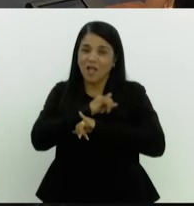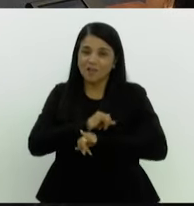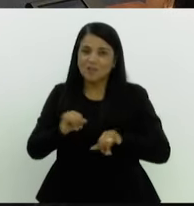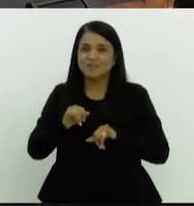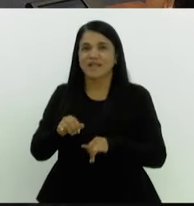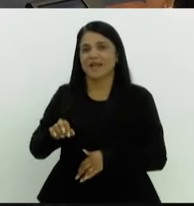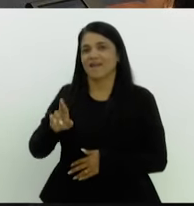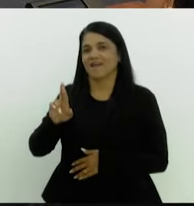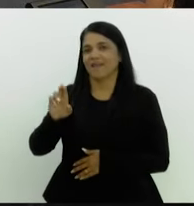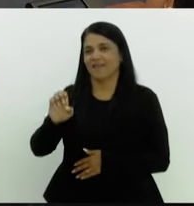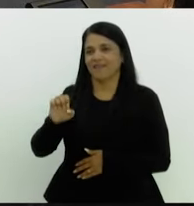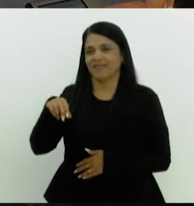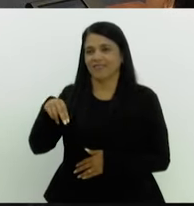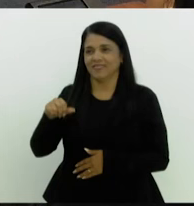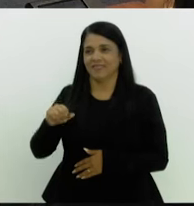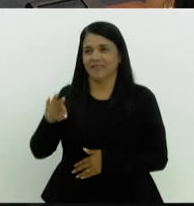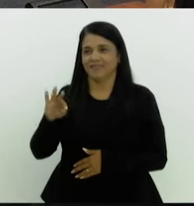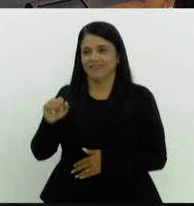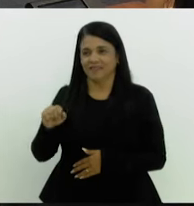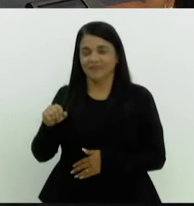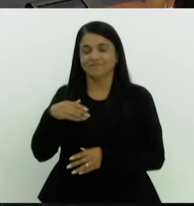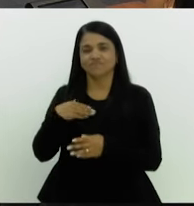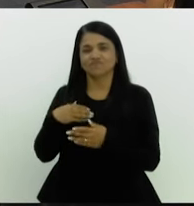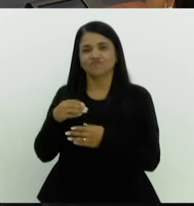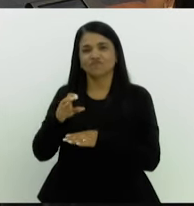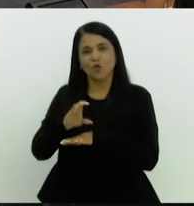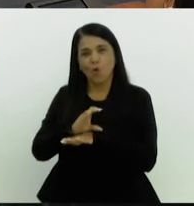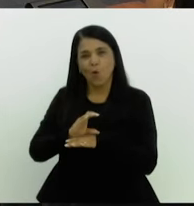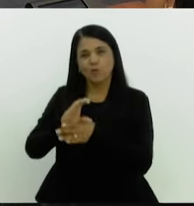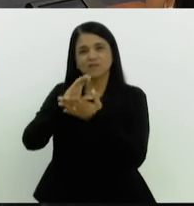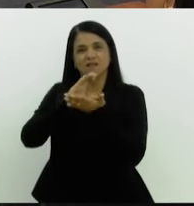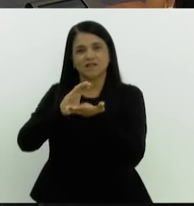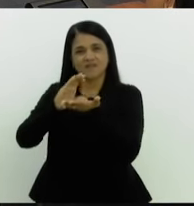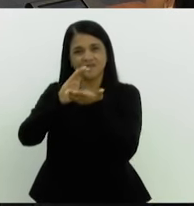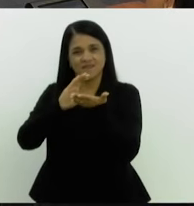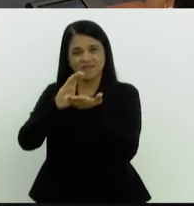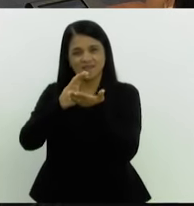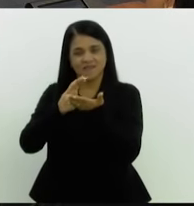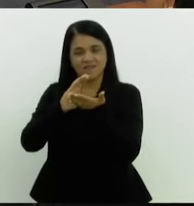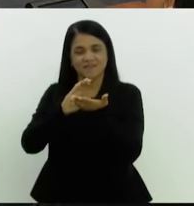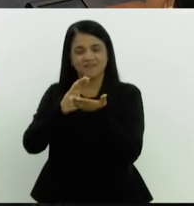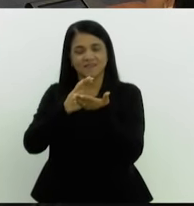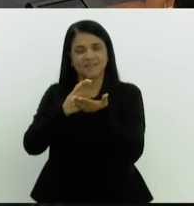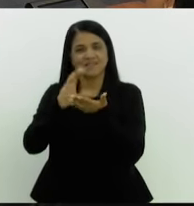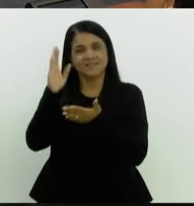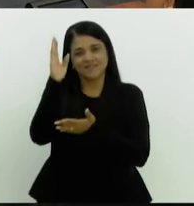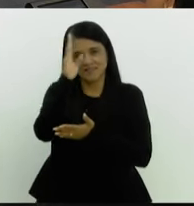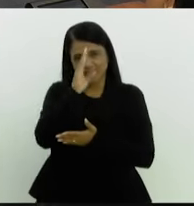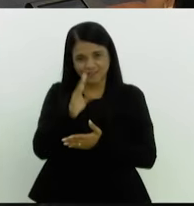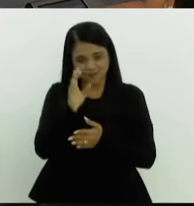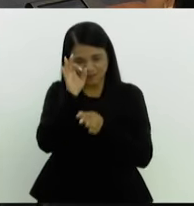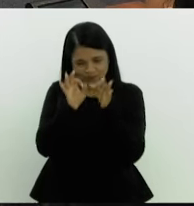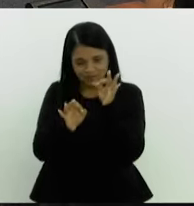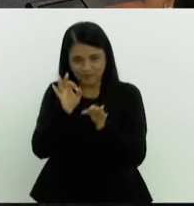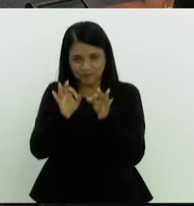essa querida conselheira agora conselheira do Conselho Nacional de Justiça que vai fazer a nossa fala do